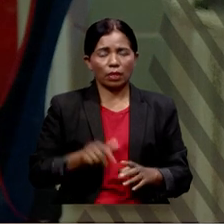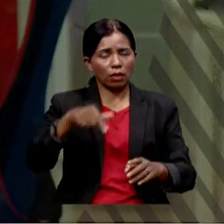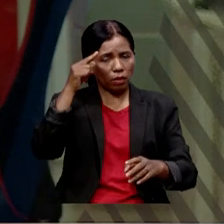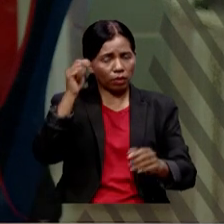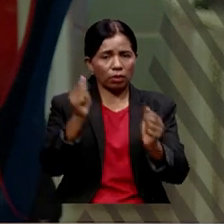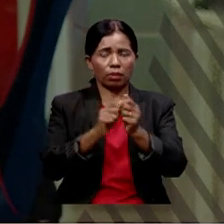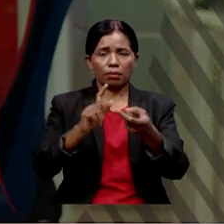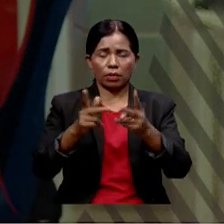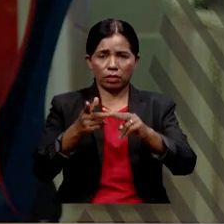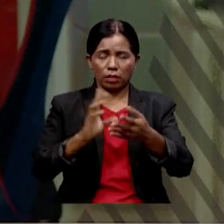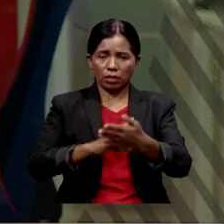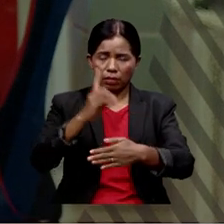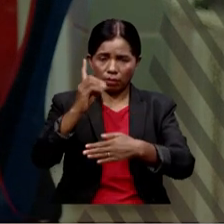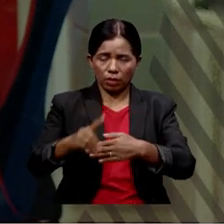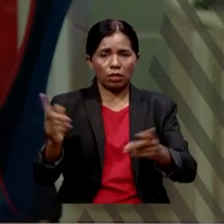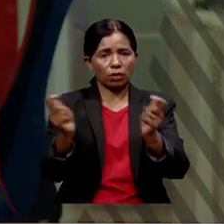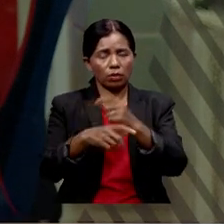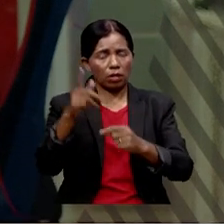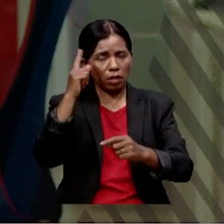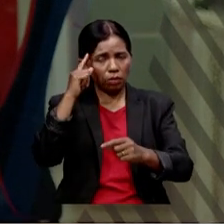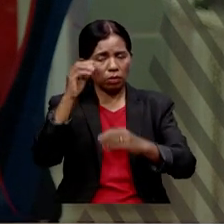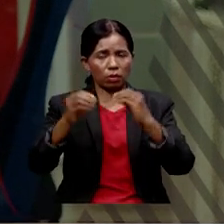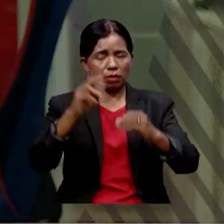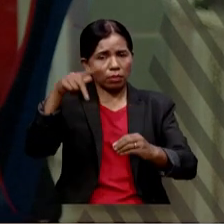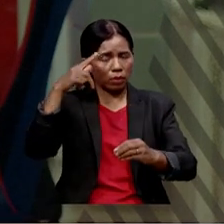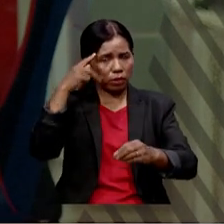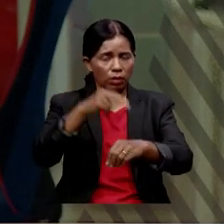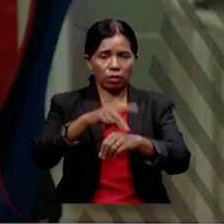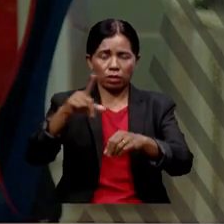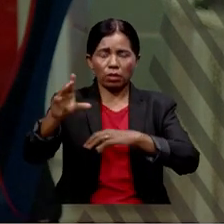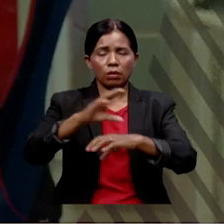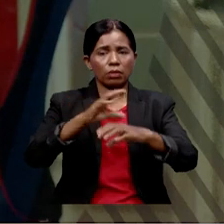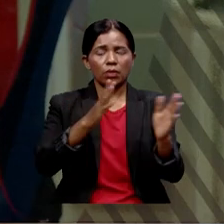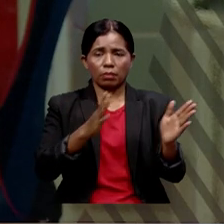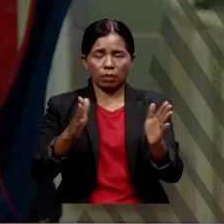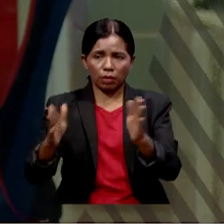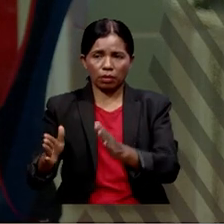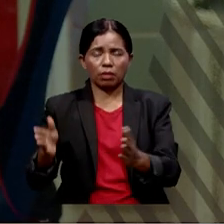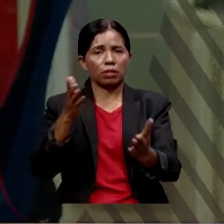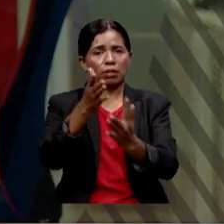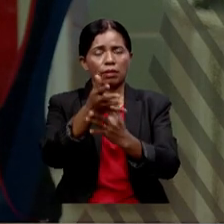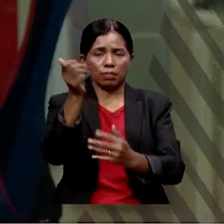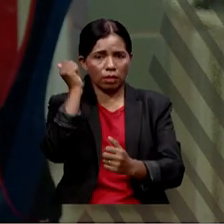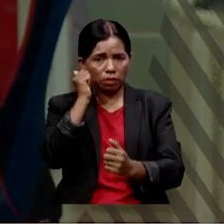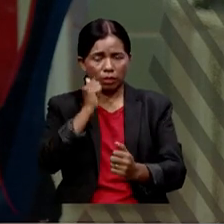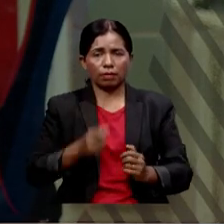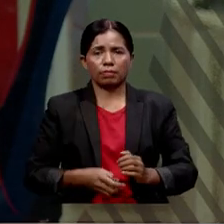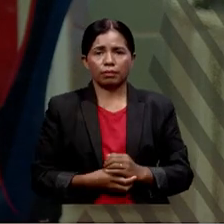Governo parece resolvimento se a troca não em conaba política, nacional comércio ou de prepara a tua dereba ASEAN.